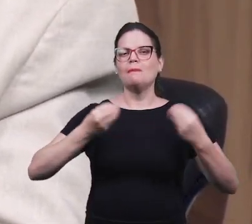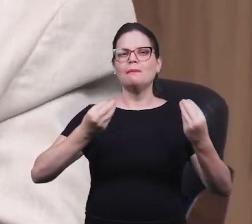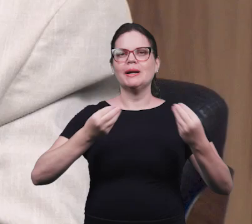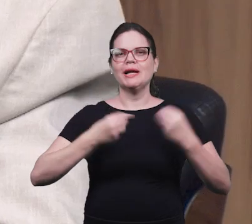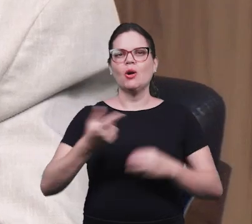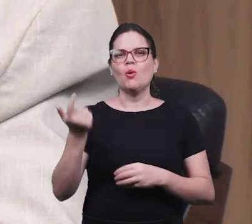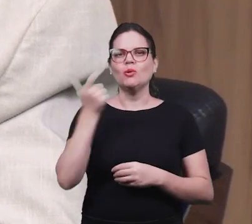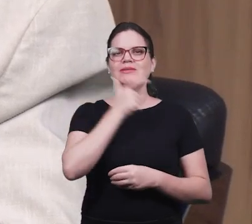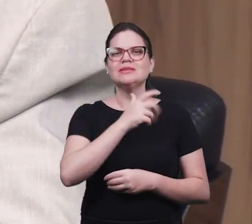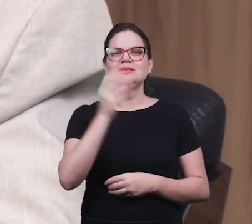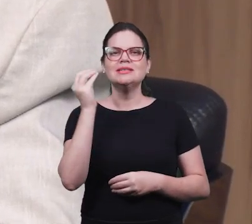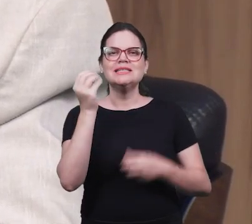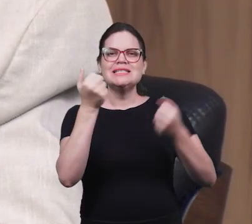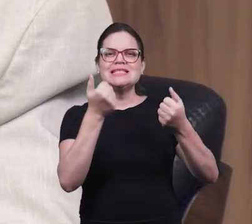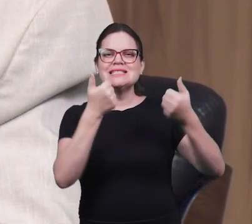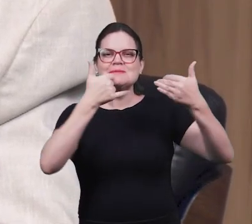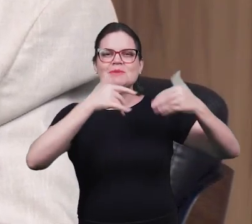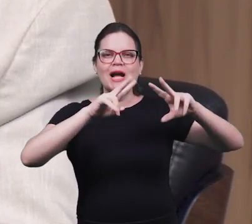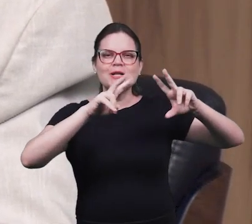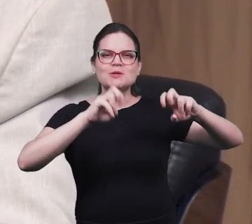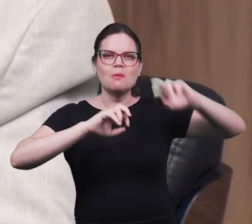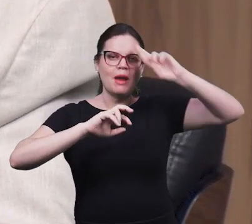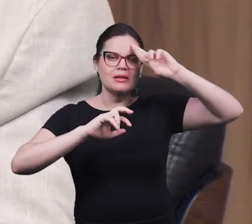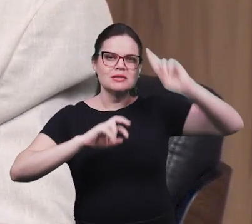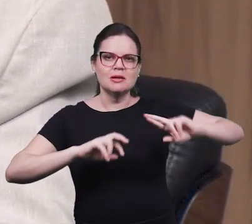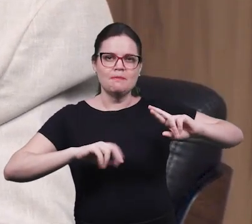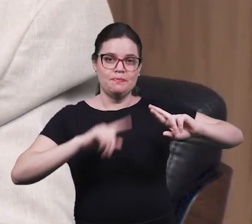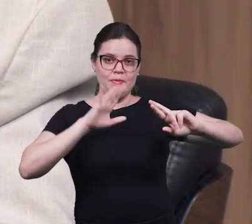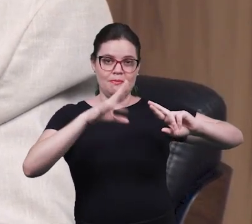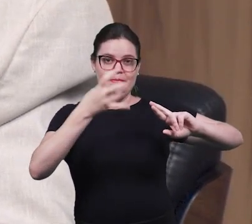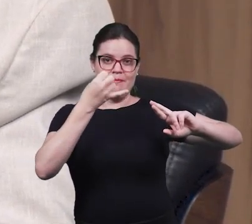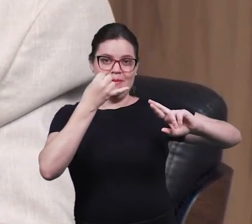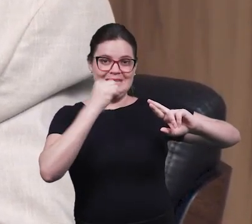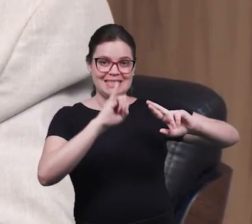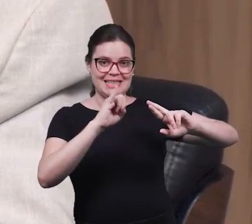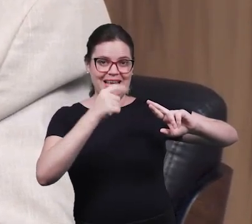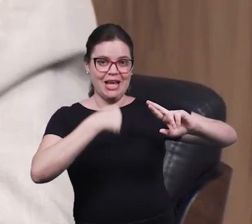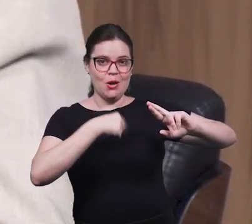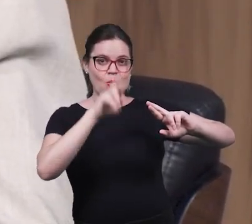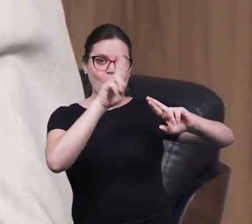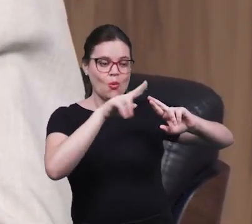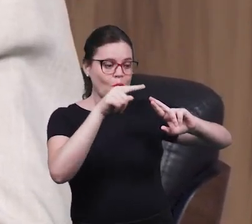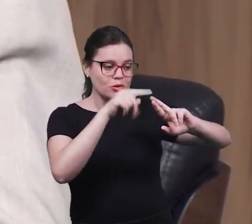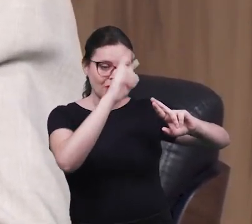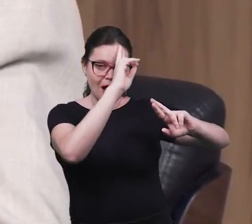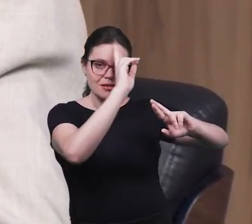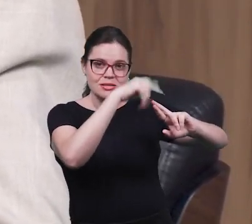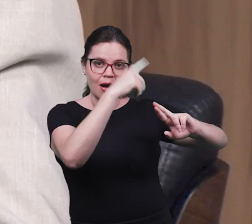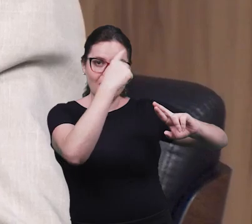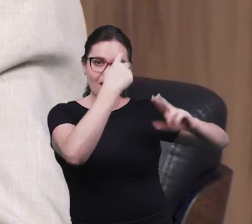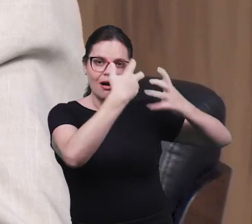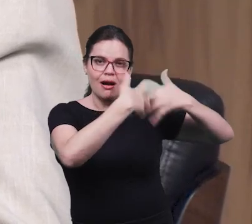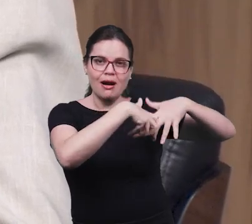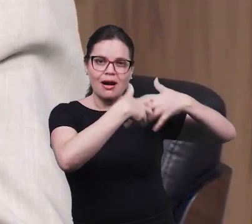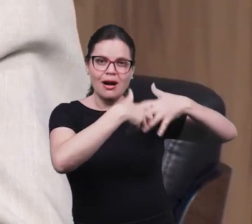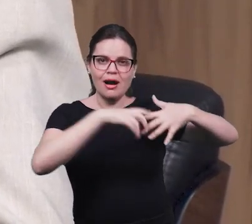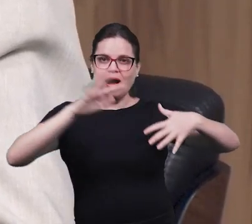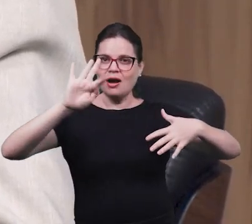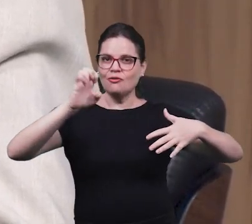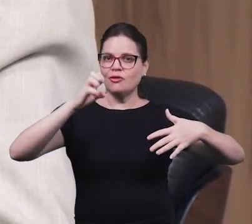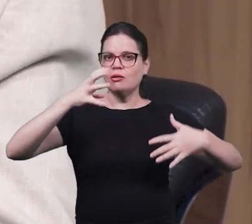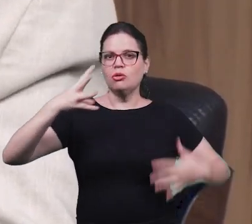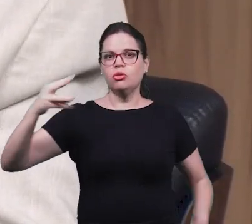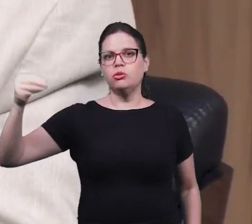E a razão, a fé, não se explica pela razão. As pessoas dizem, toda